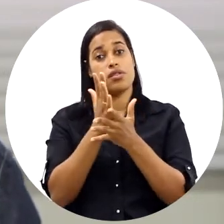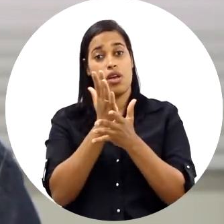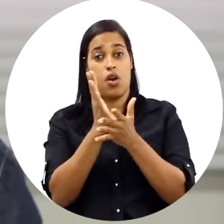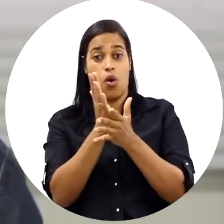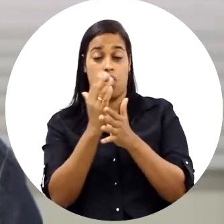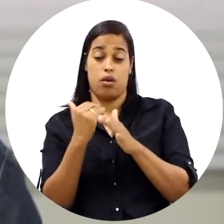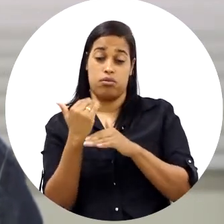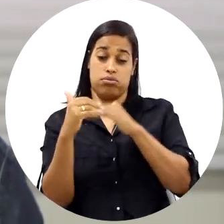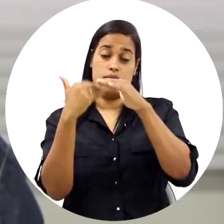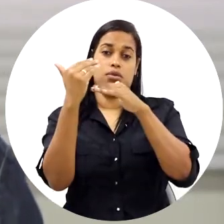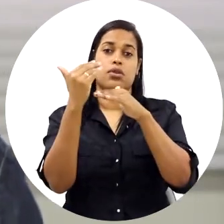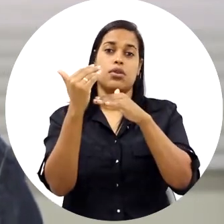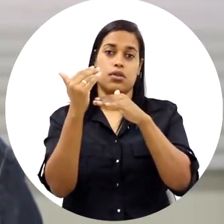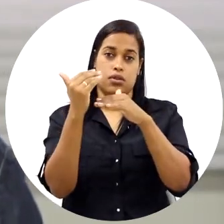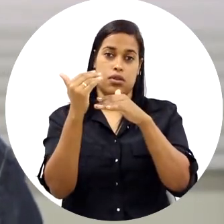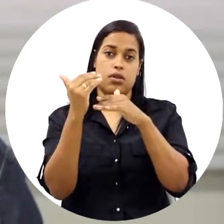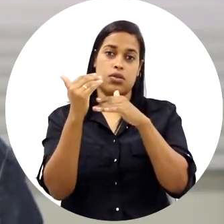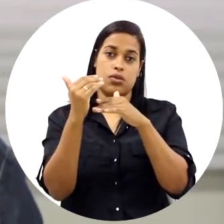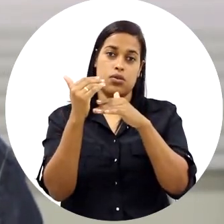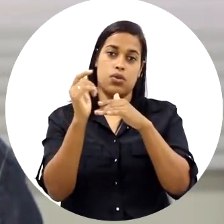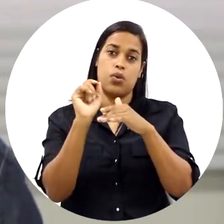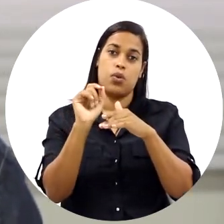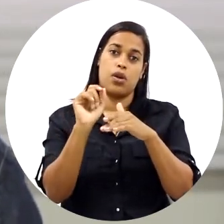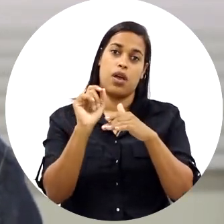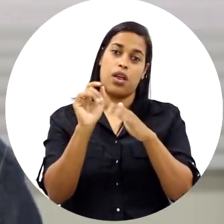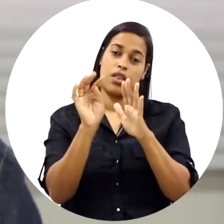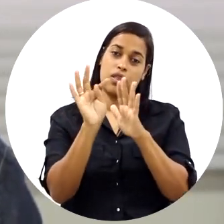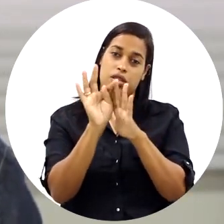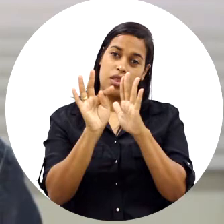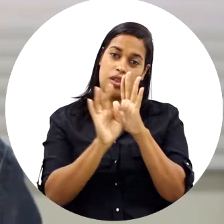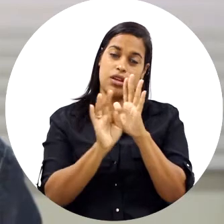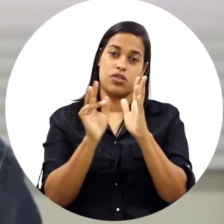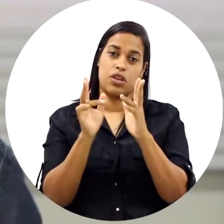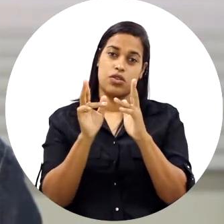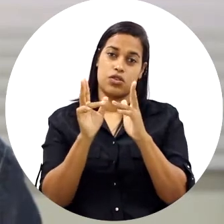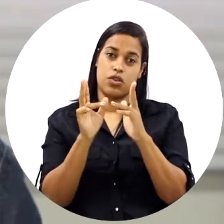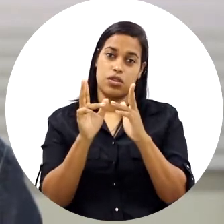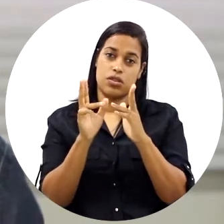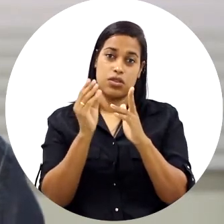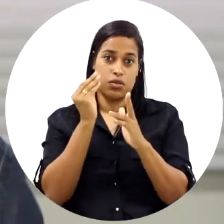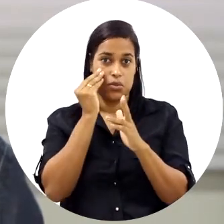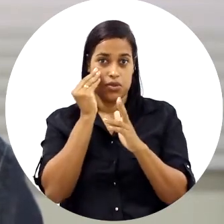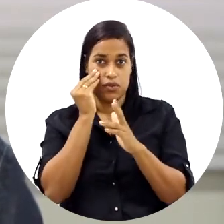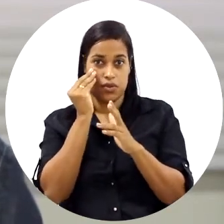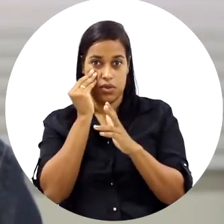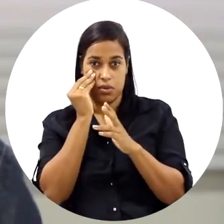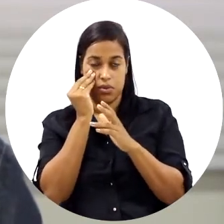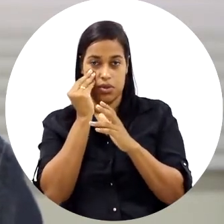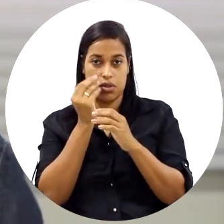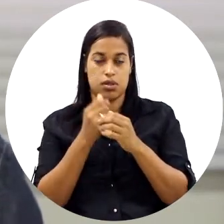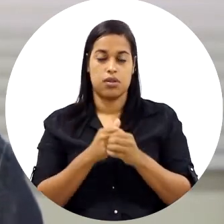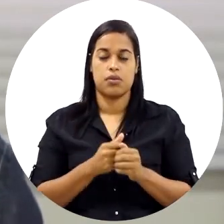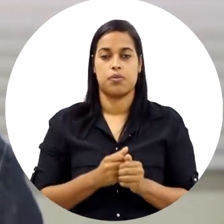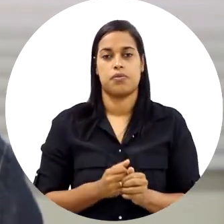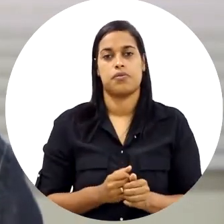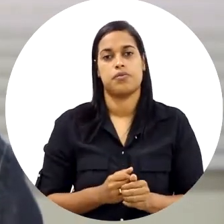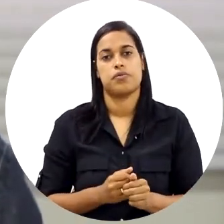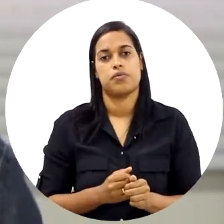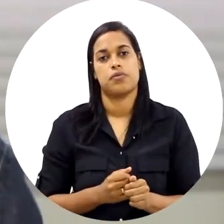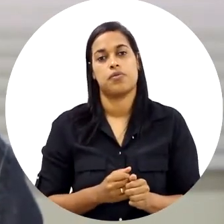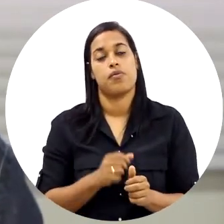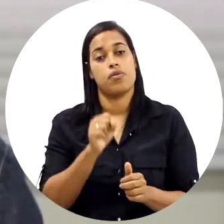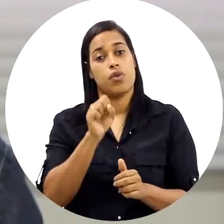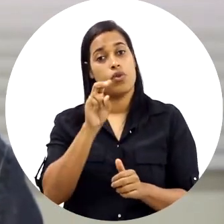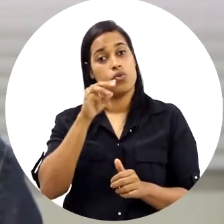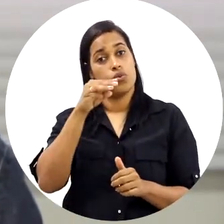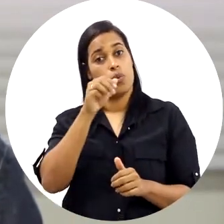recursos mais avançados com relação à editoração de texto. Mais especificamente, nós vamos tratar dos recursos de sumário,